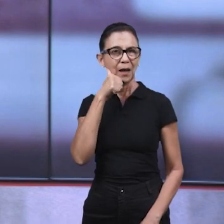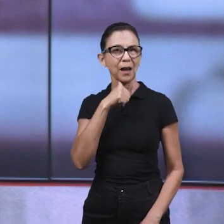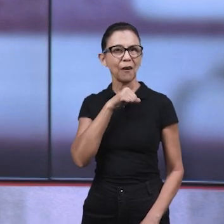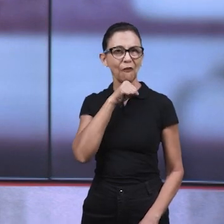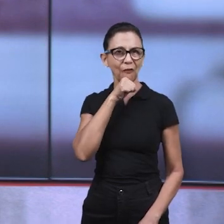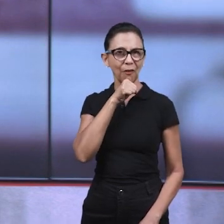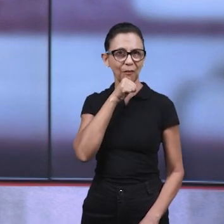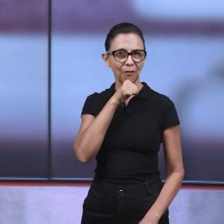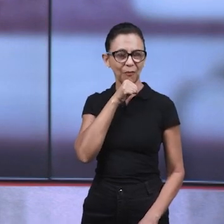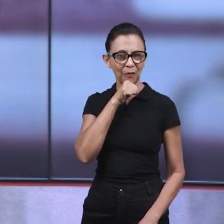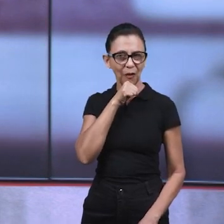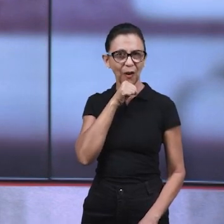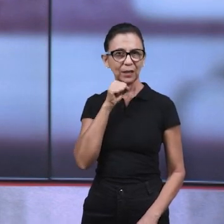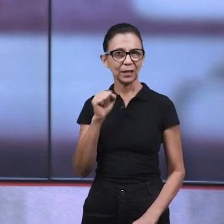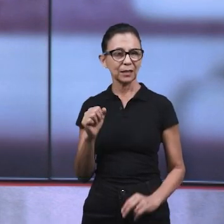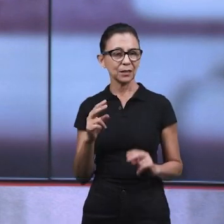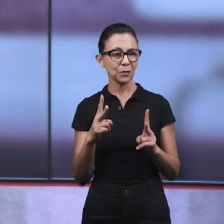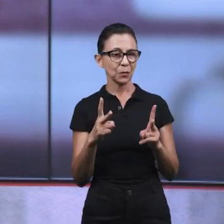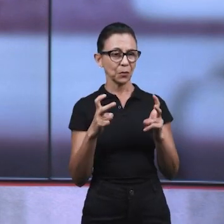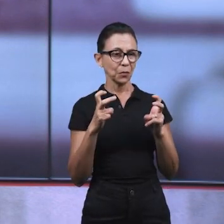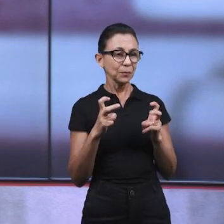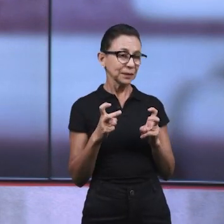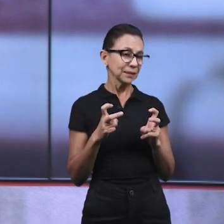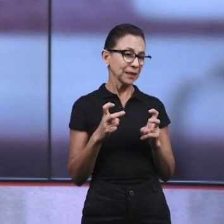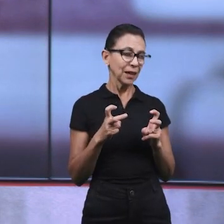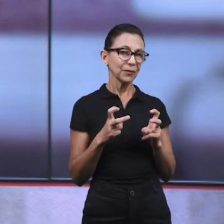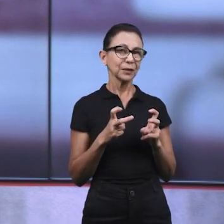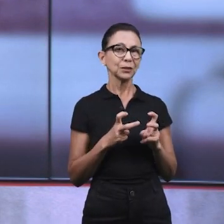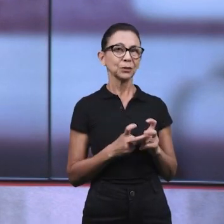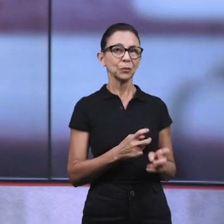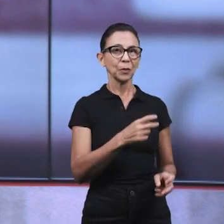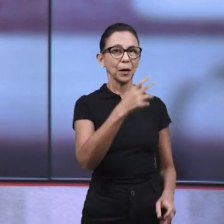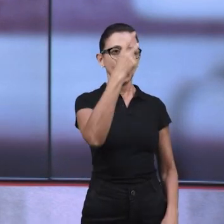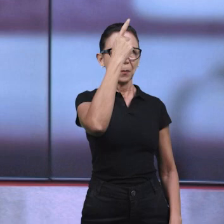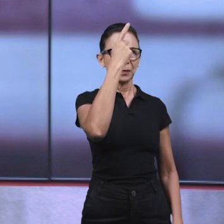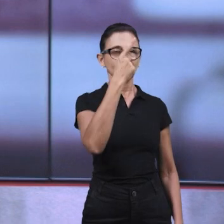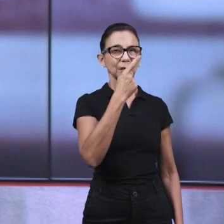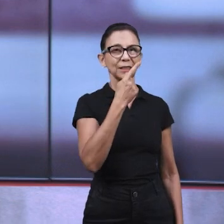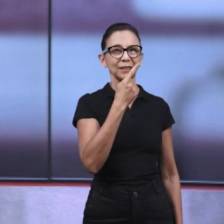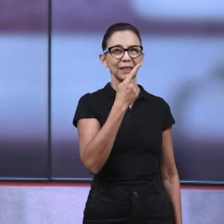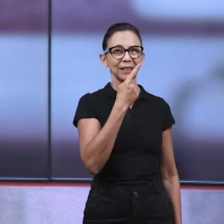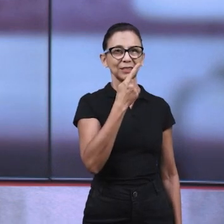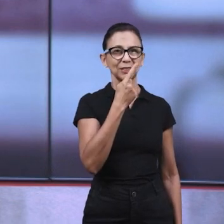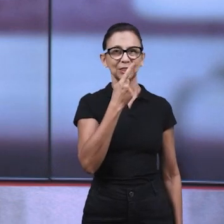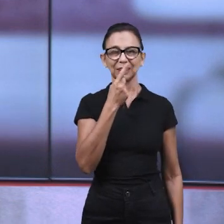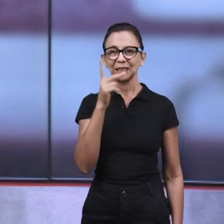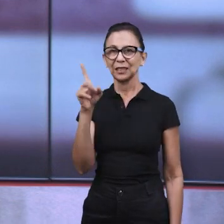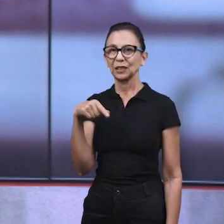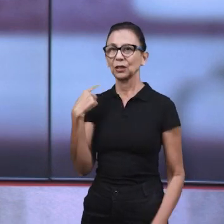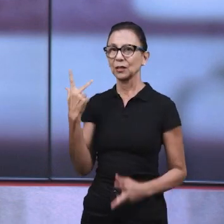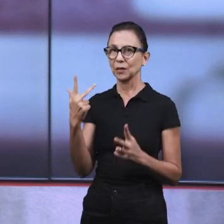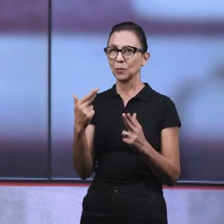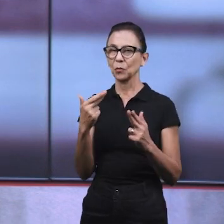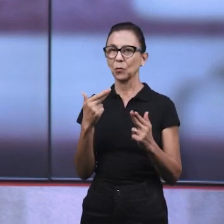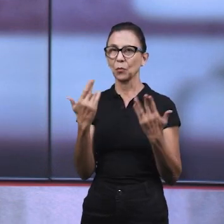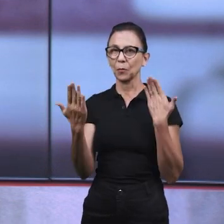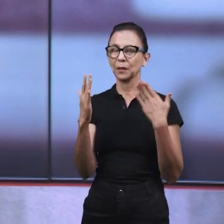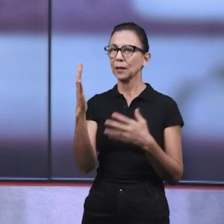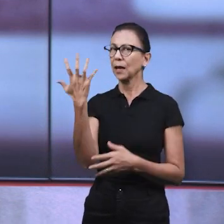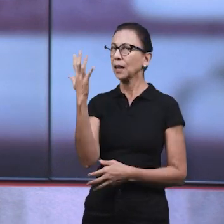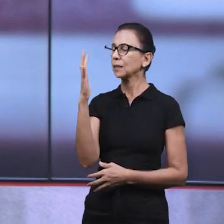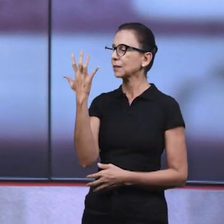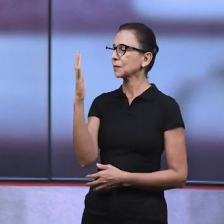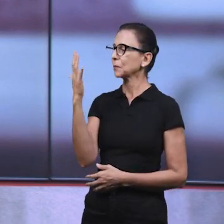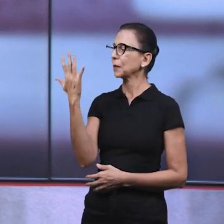se forma. Isso quer dizer que para os nossos filhos, somos como espelhos que refletem e